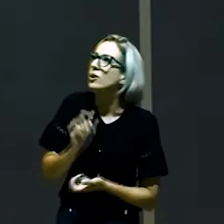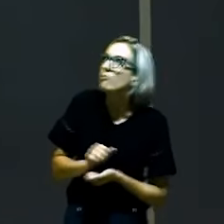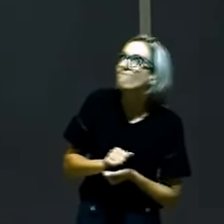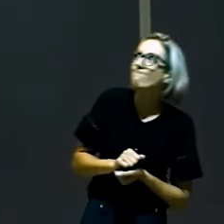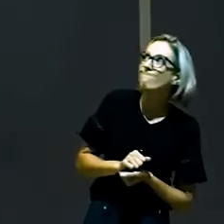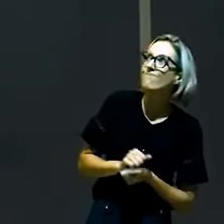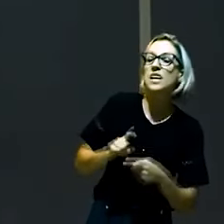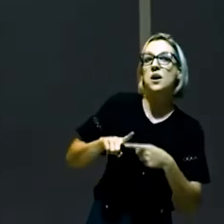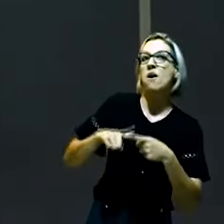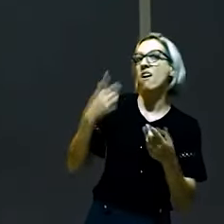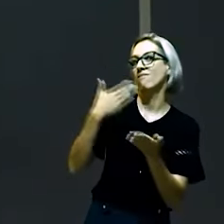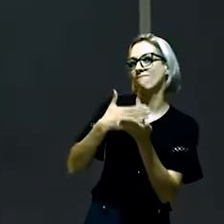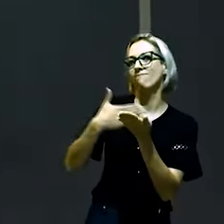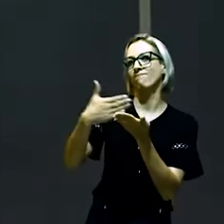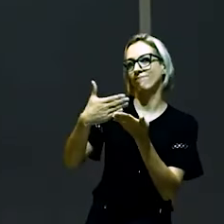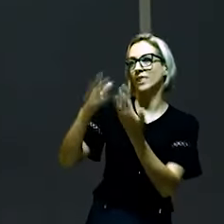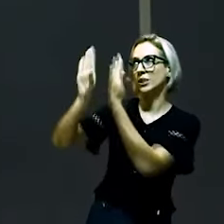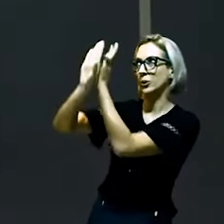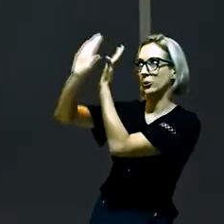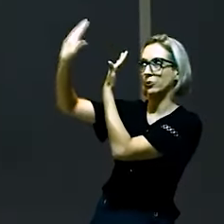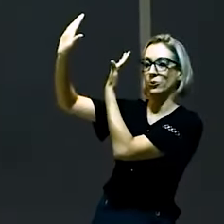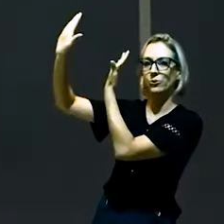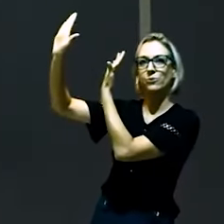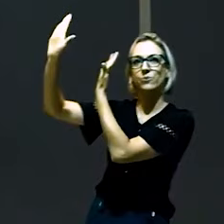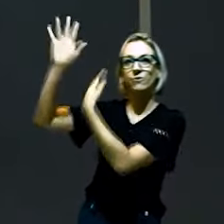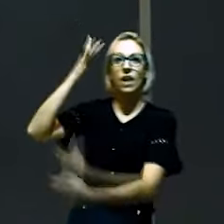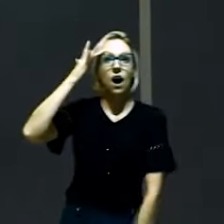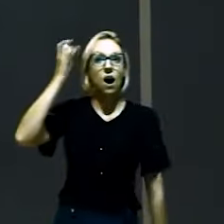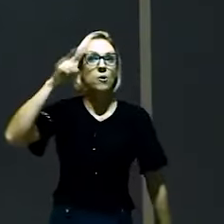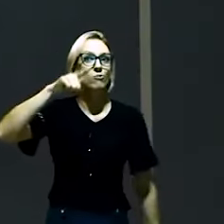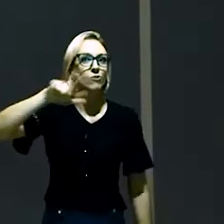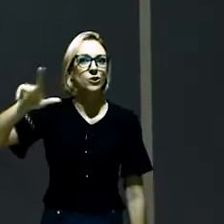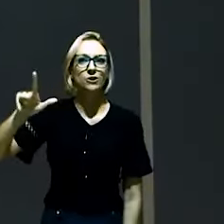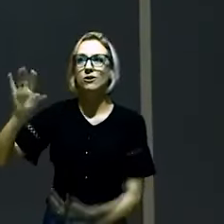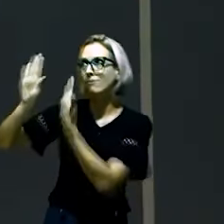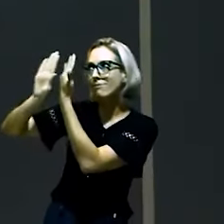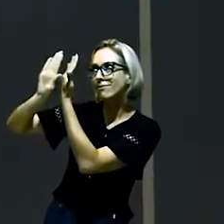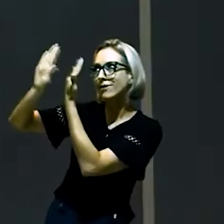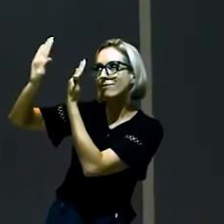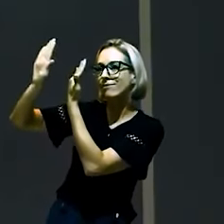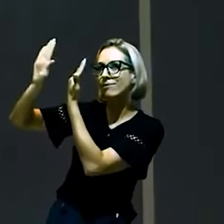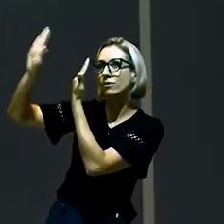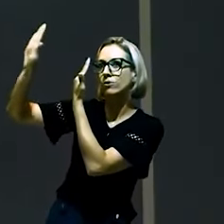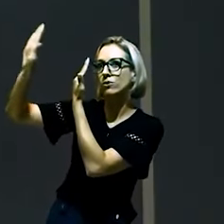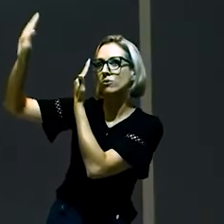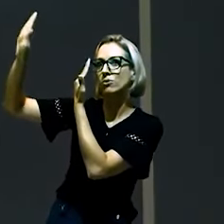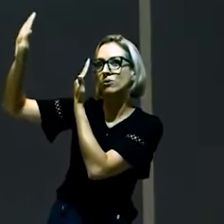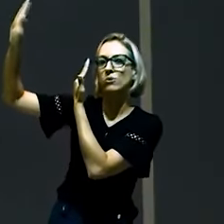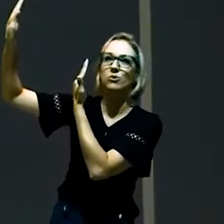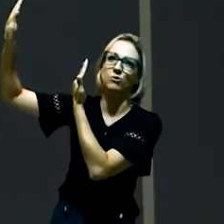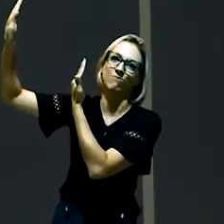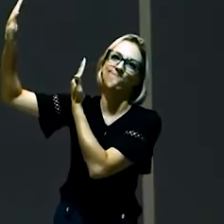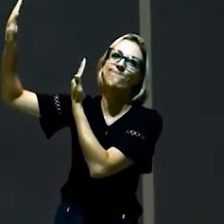É um passinho hoje. Amanhã é um outro passinho tão pequenininho. E depois é mais um passinho